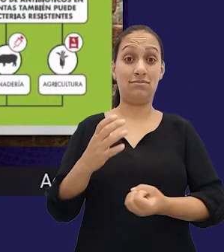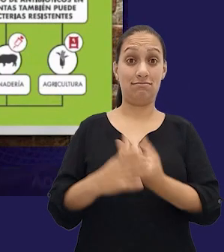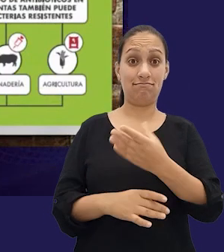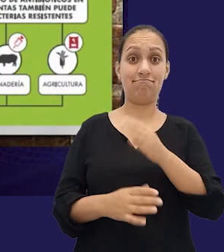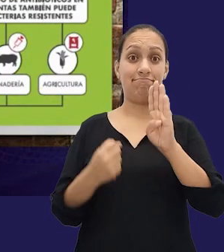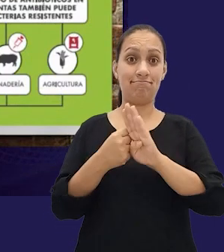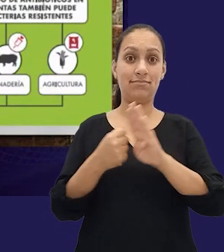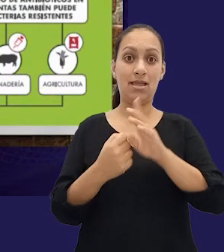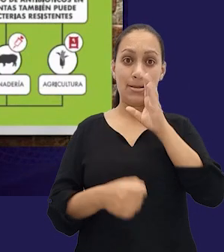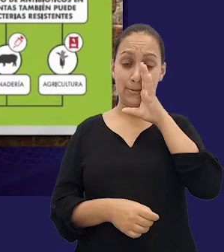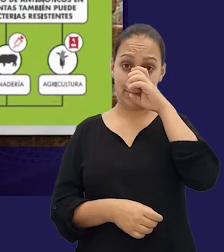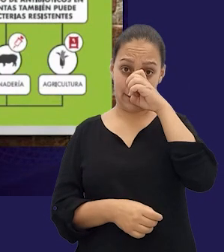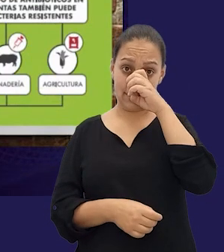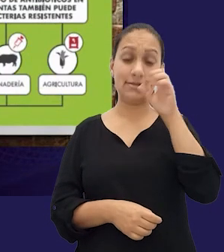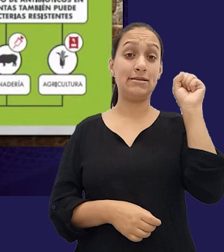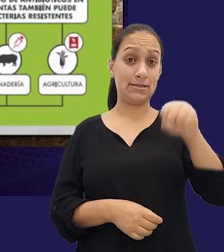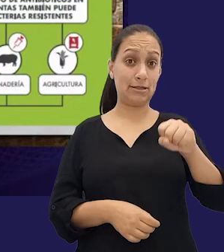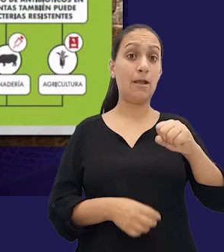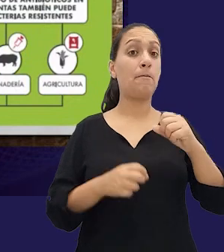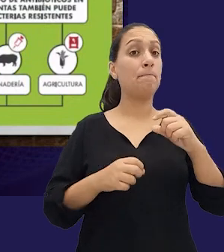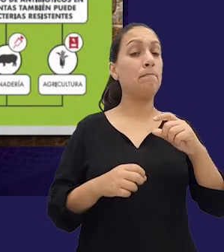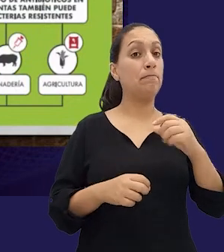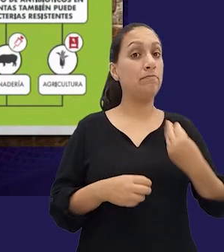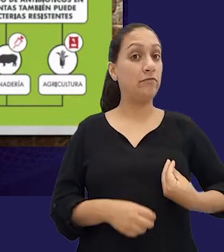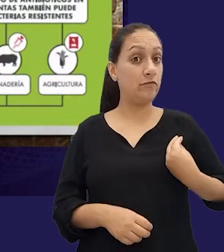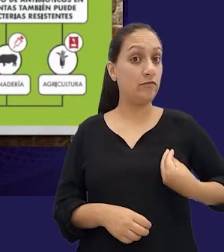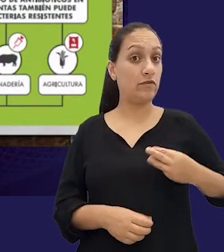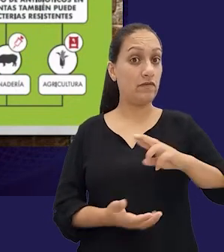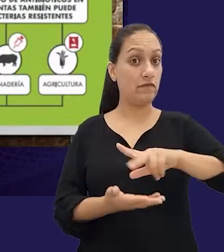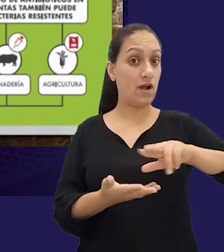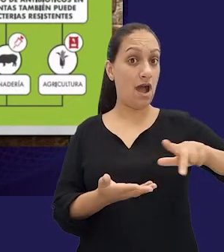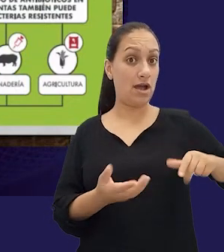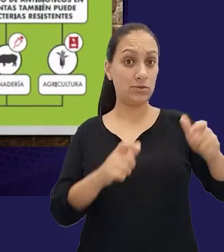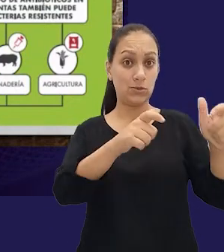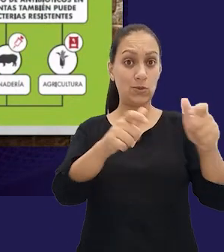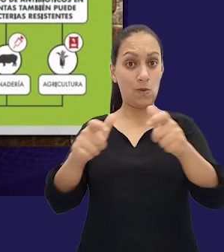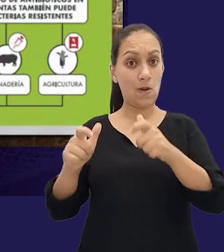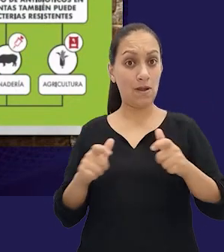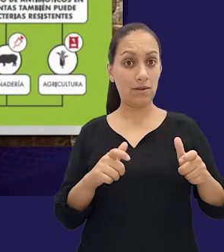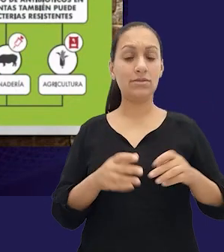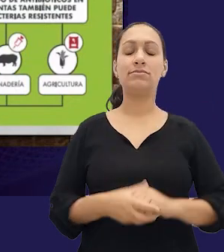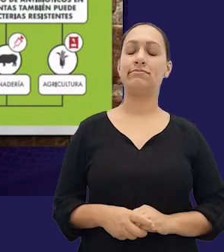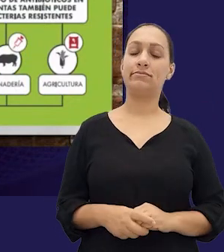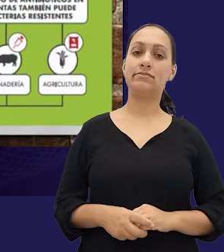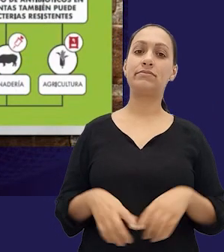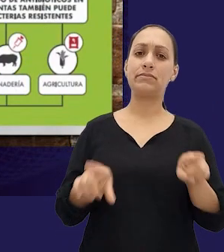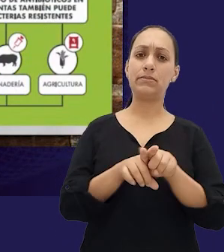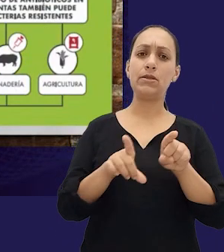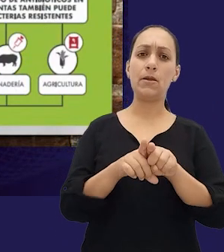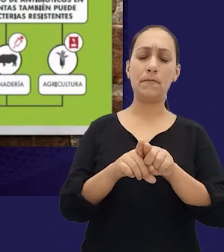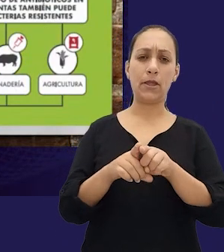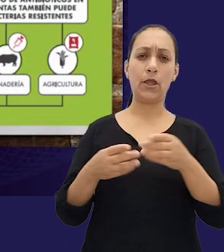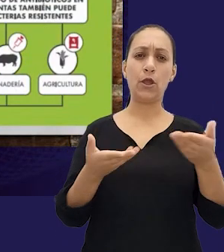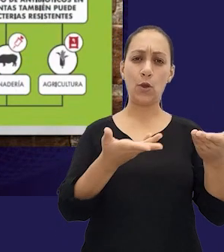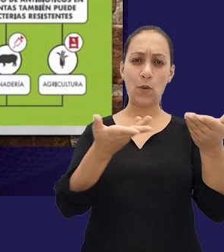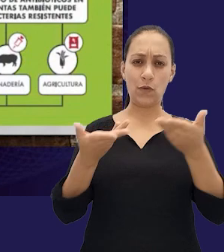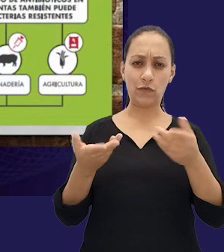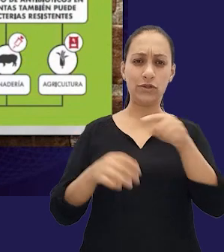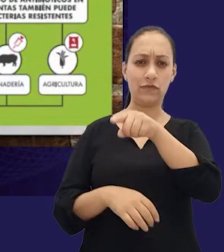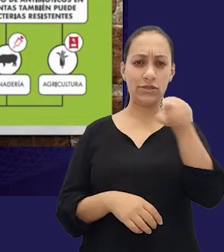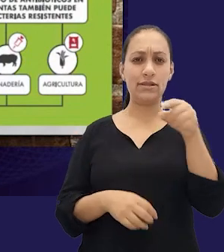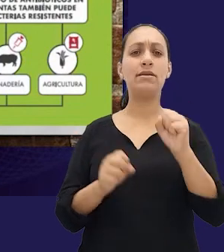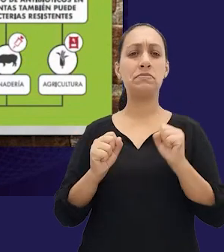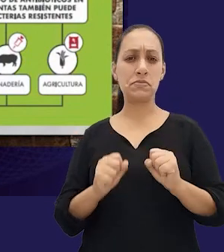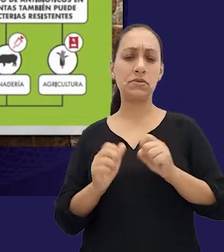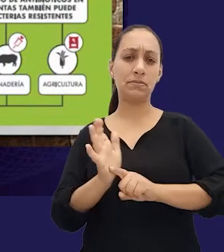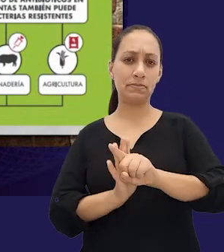e elas podem sim estar em diferentes locais. Inclusive, gente, até convido vocês podem